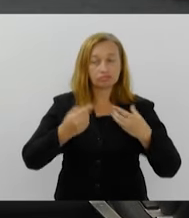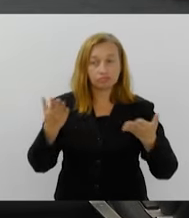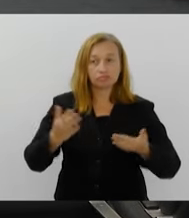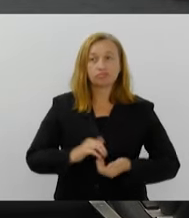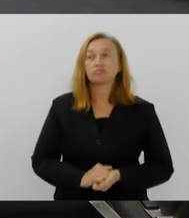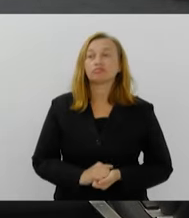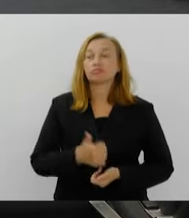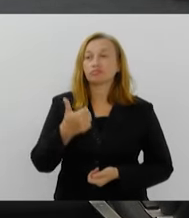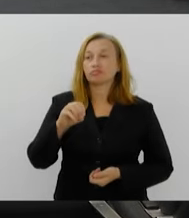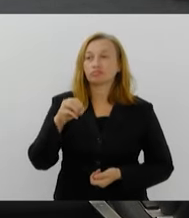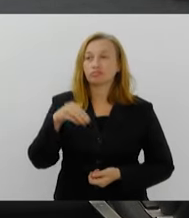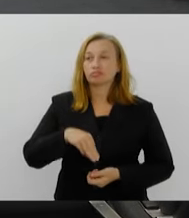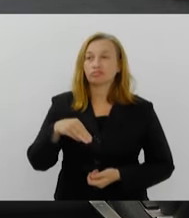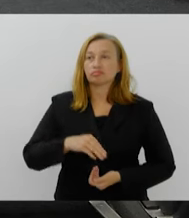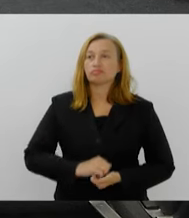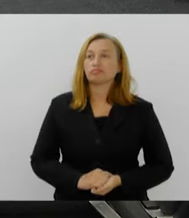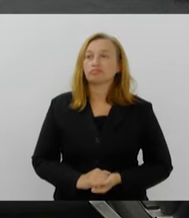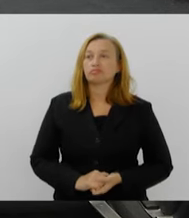põe 10 minutos.